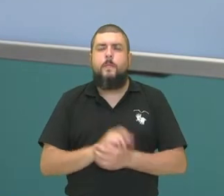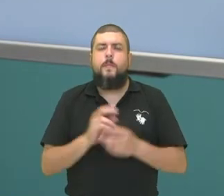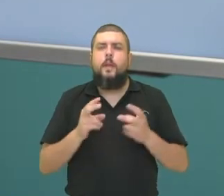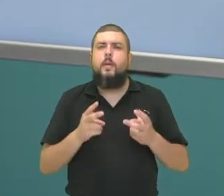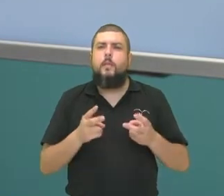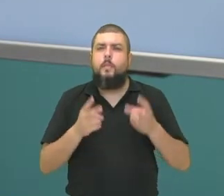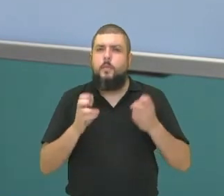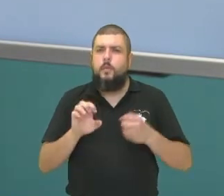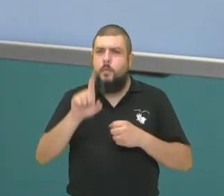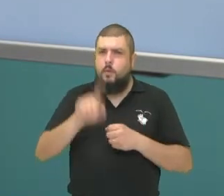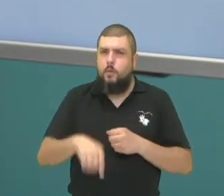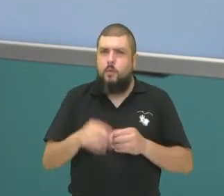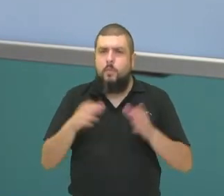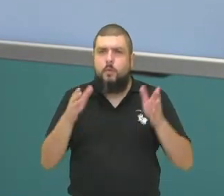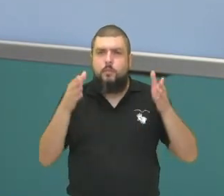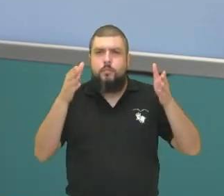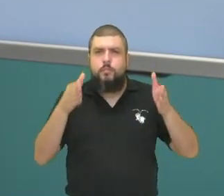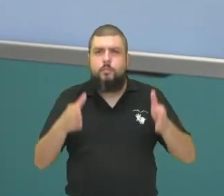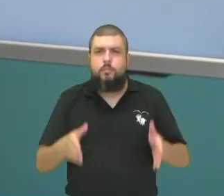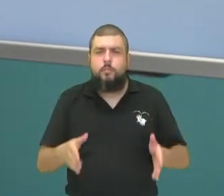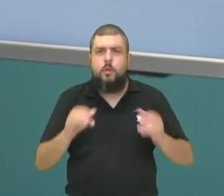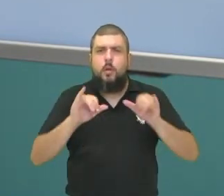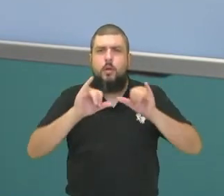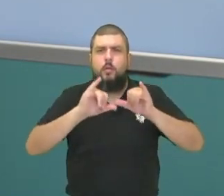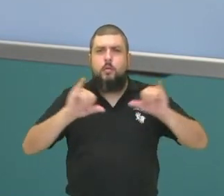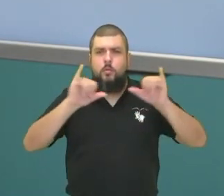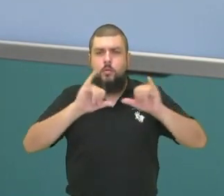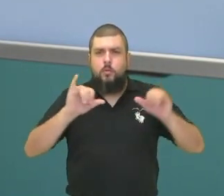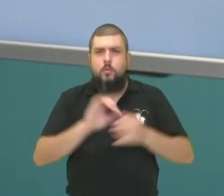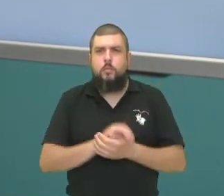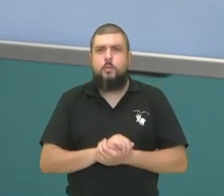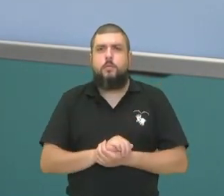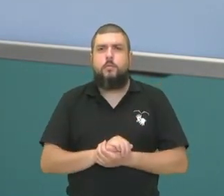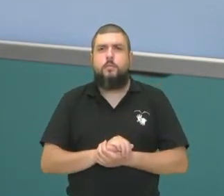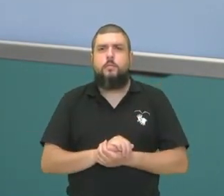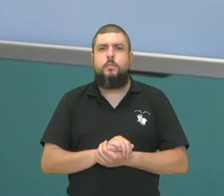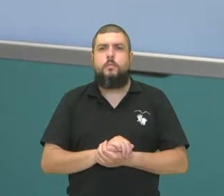do corpo da notícia, da sequência. Encerramos a leitura do